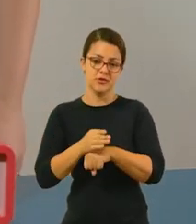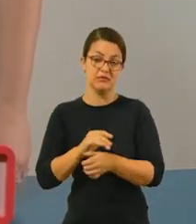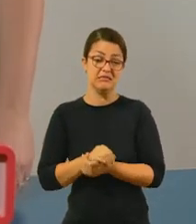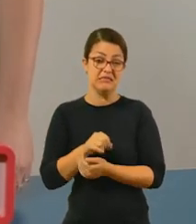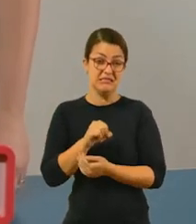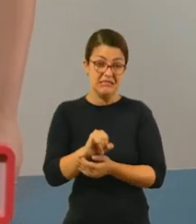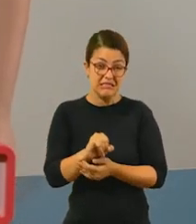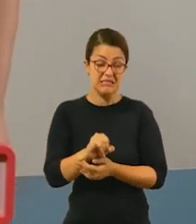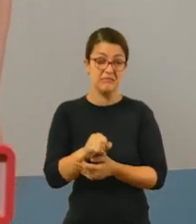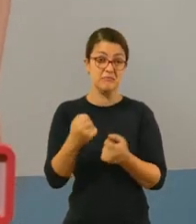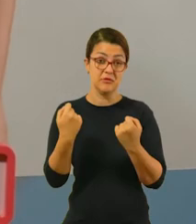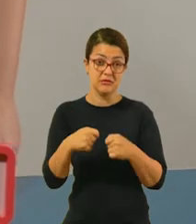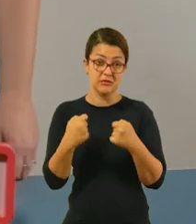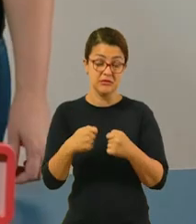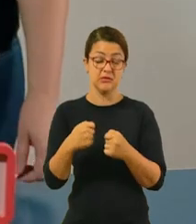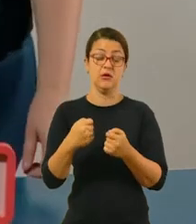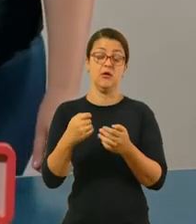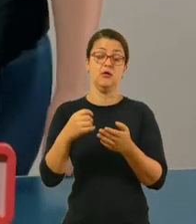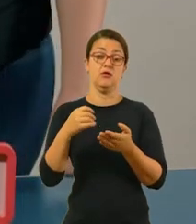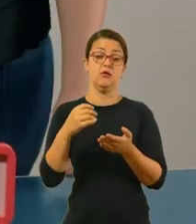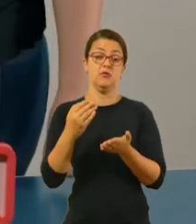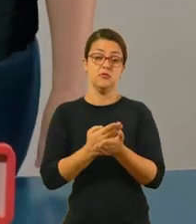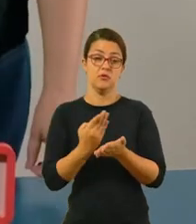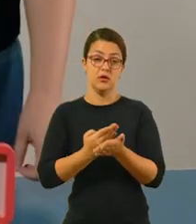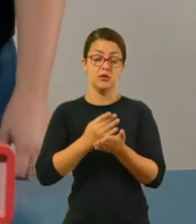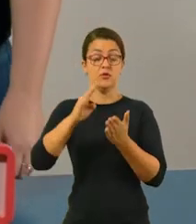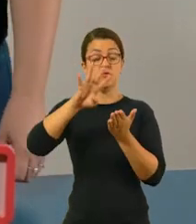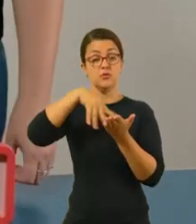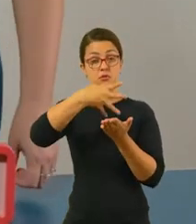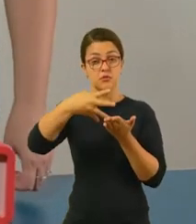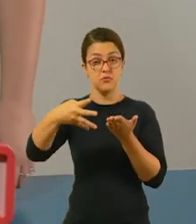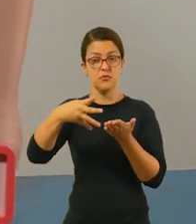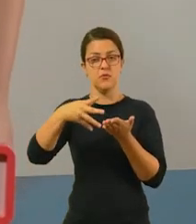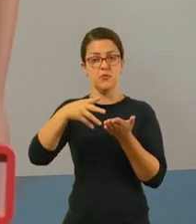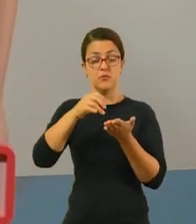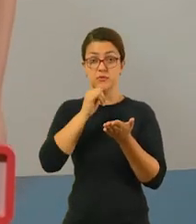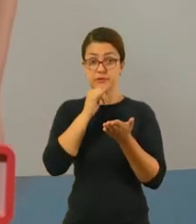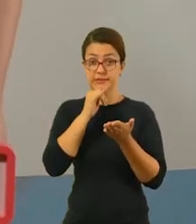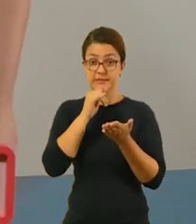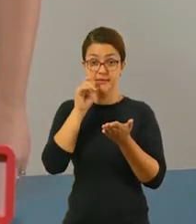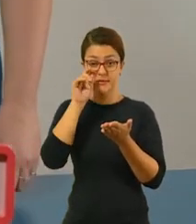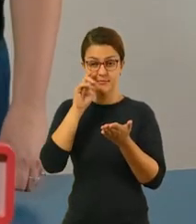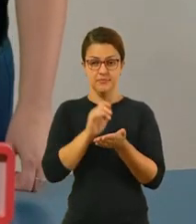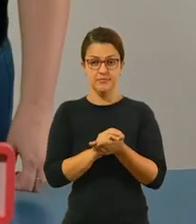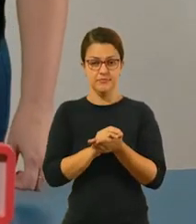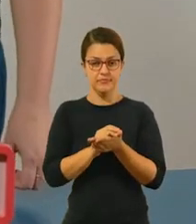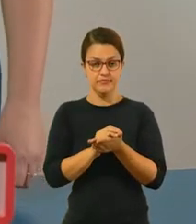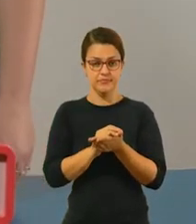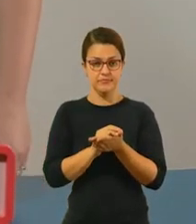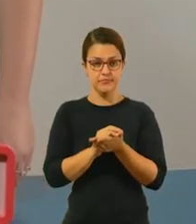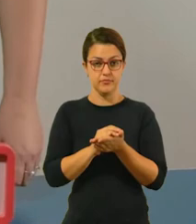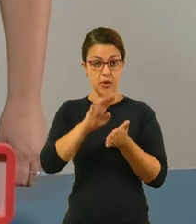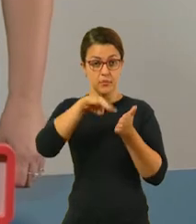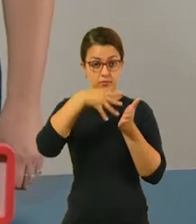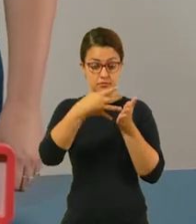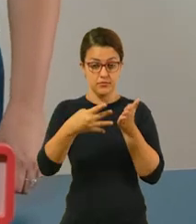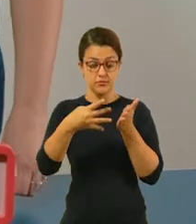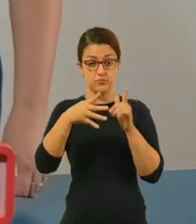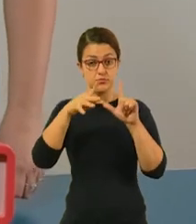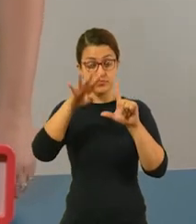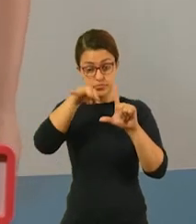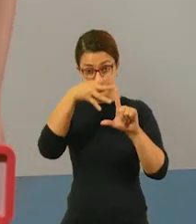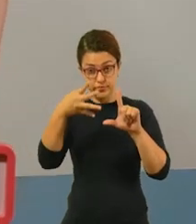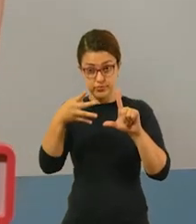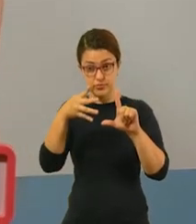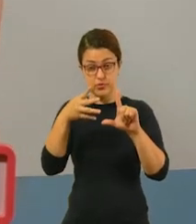Se necessário, faça essa tabela em seu caderno e utilize ela, vá riscando, por exemplo, um quadro